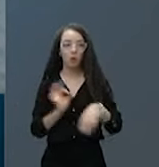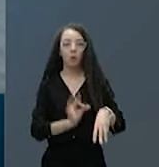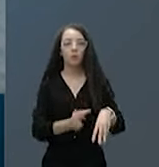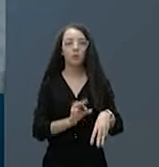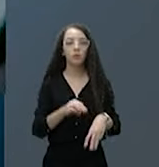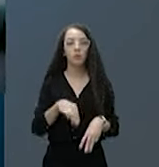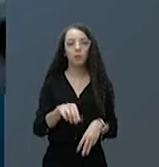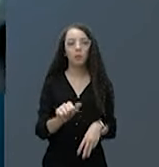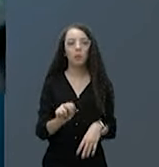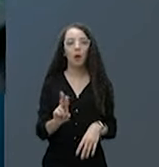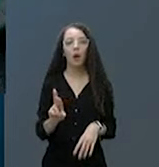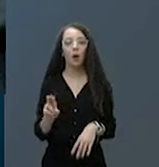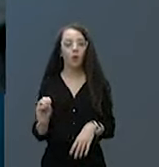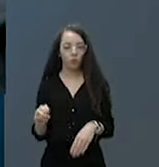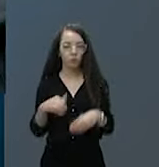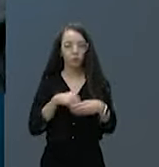visto.